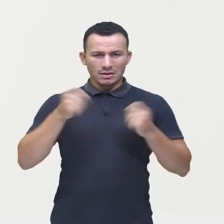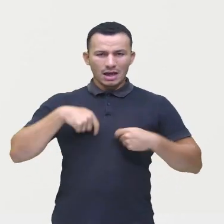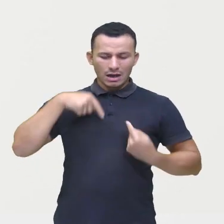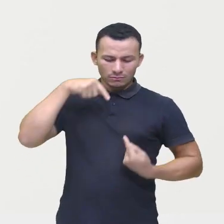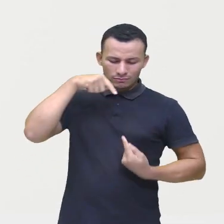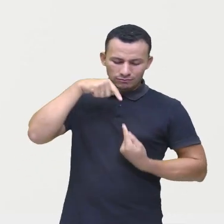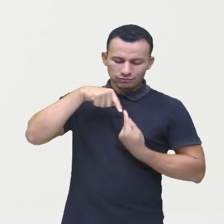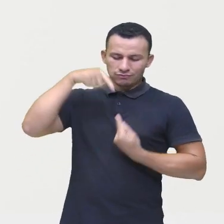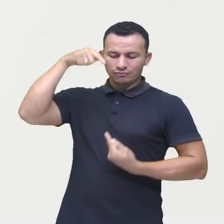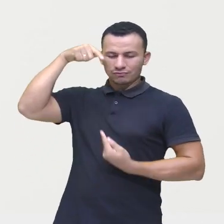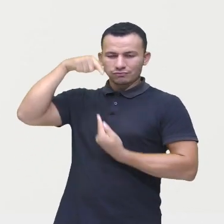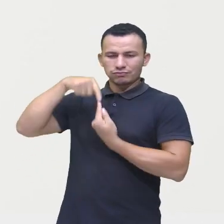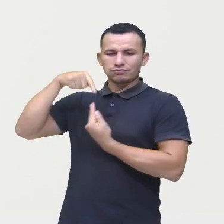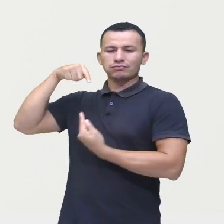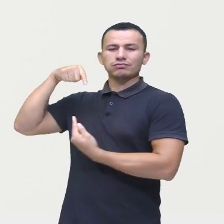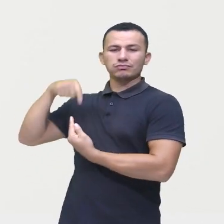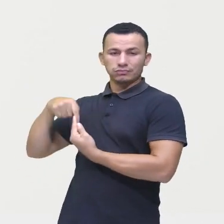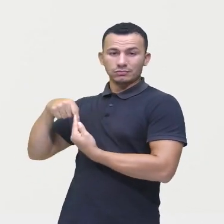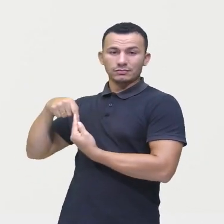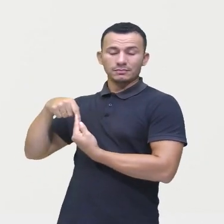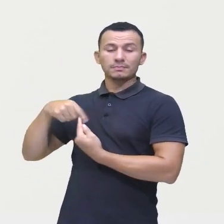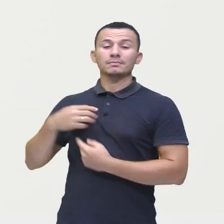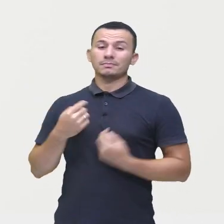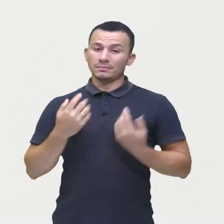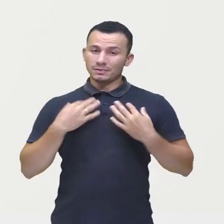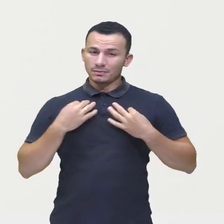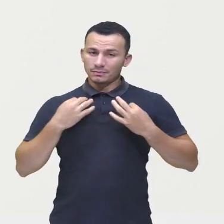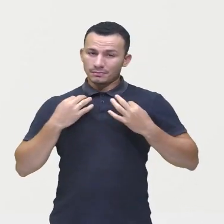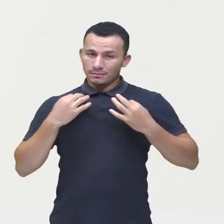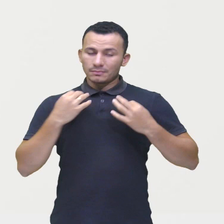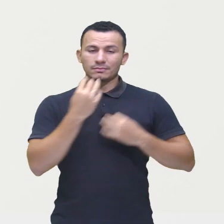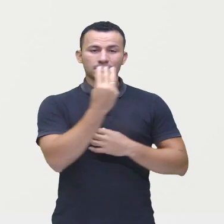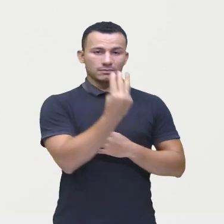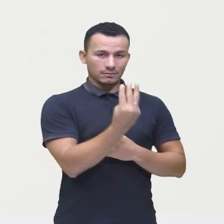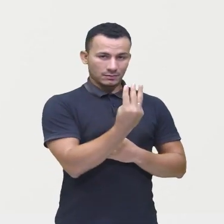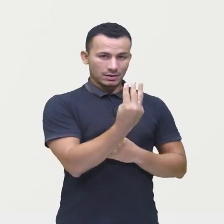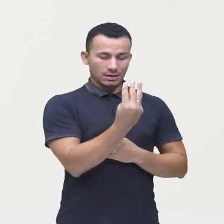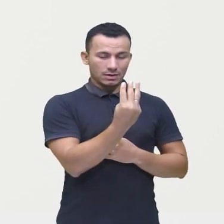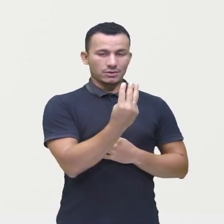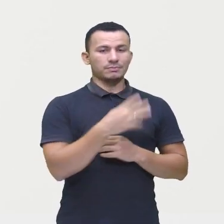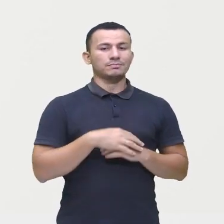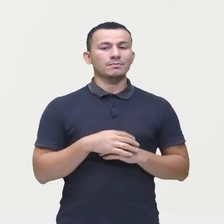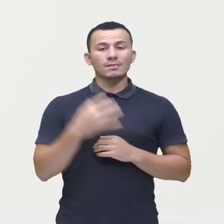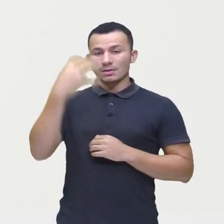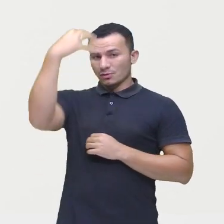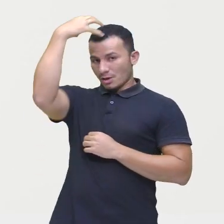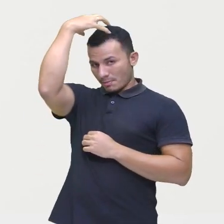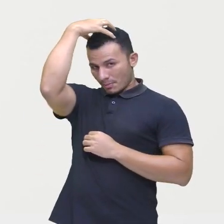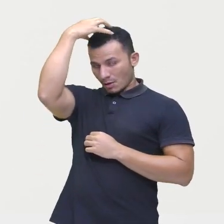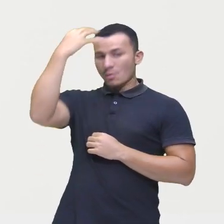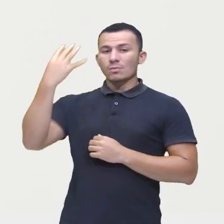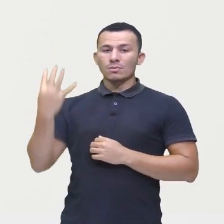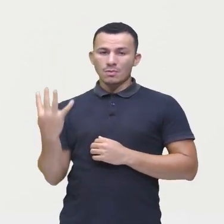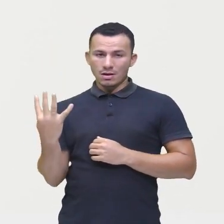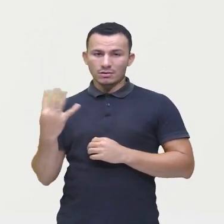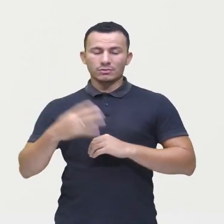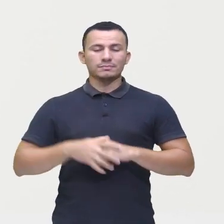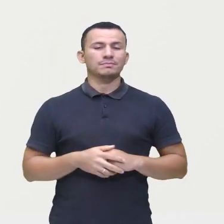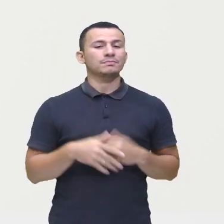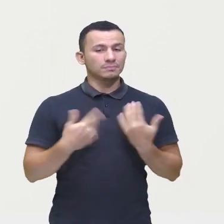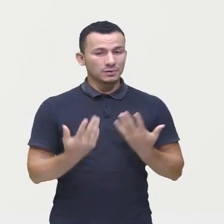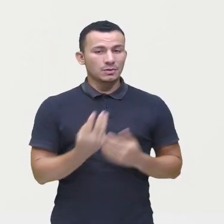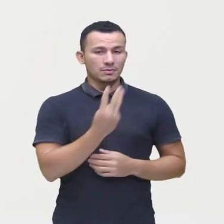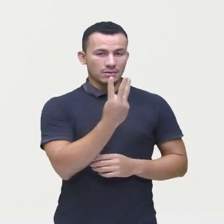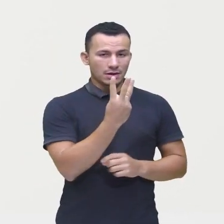nós temos 3 blusas, né, combinadas com 4 tipos de chapéu, então eu vou multiplicar. 3 vezes 4,